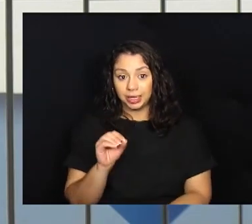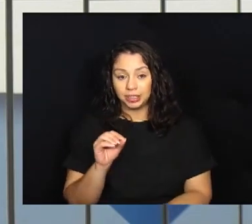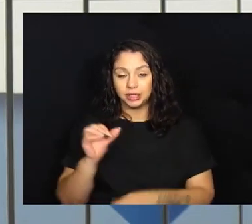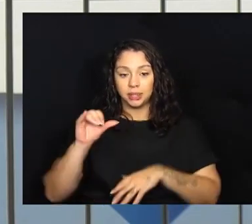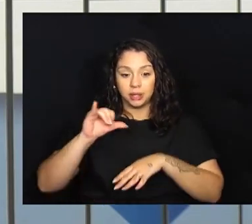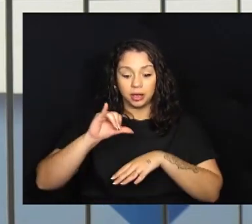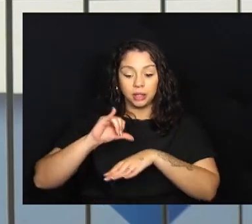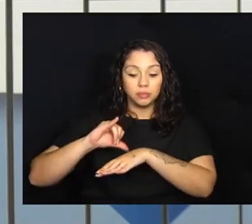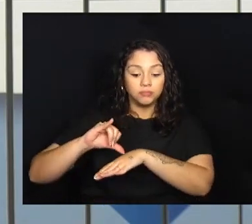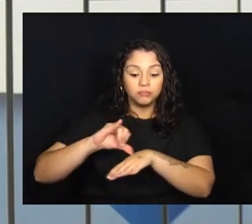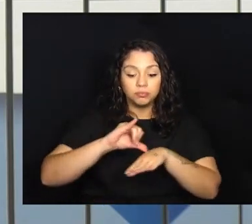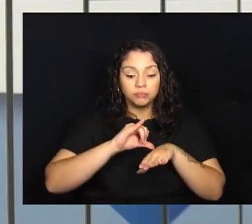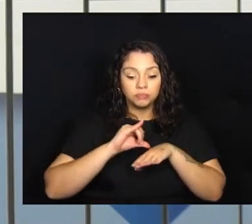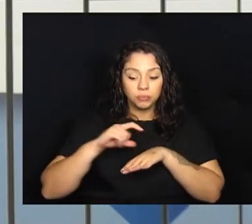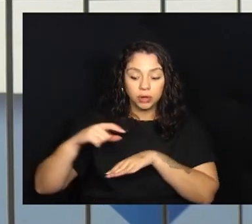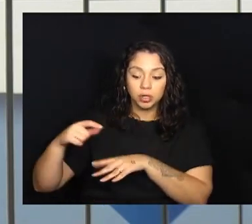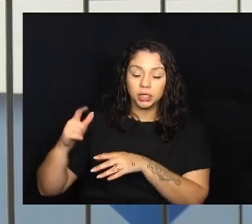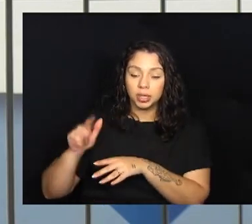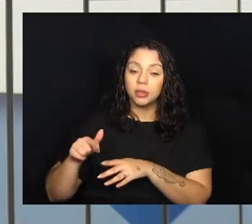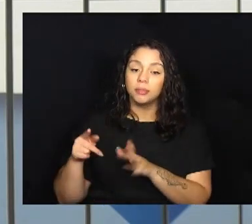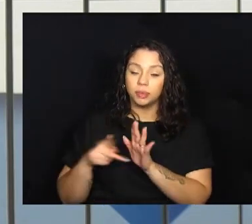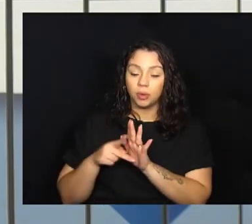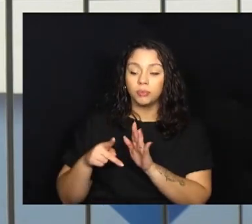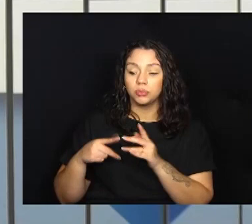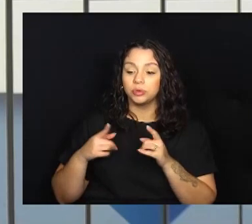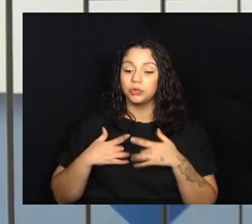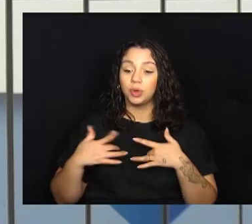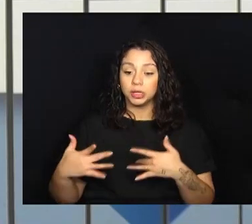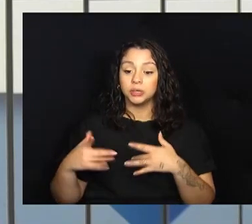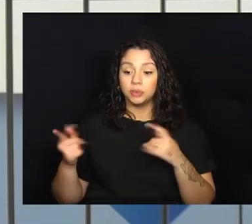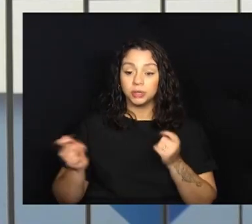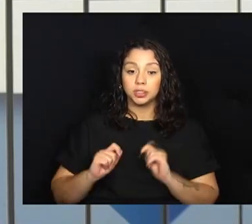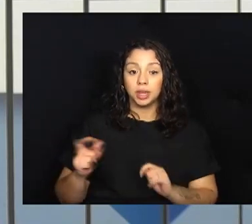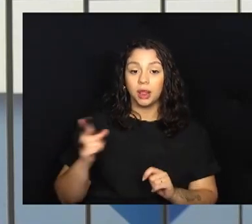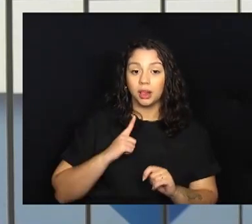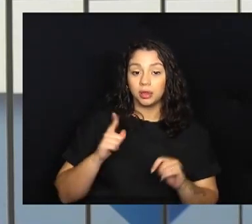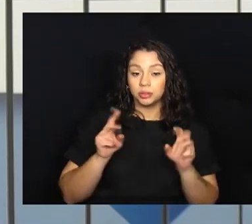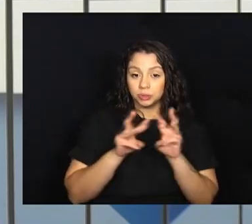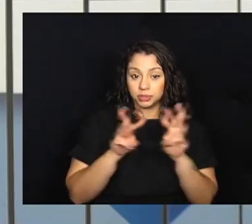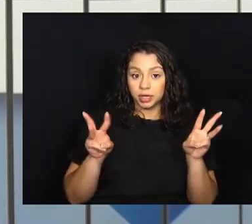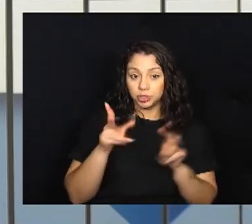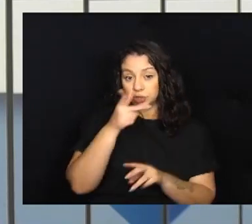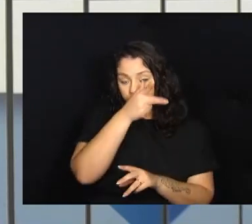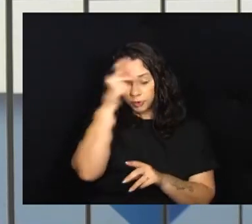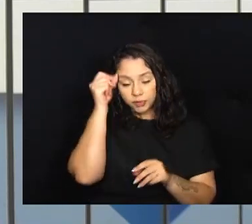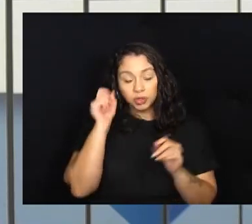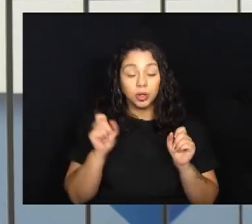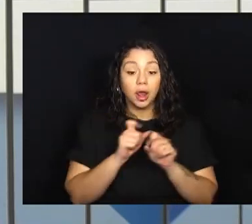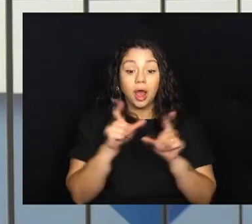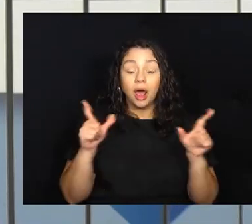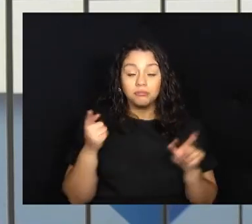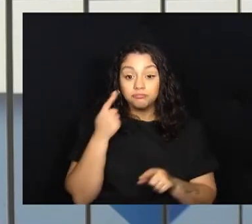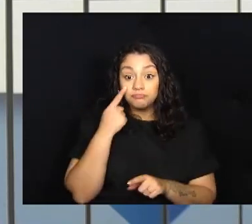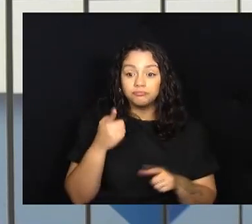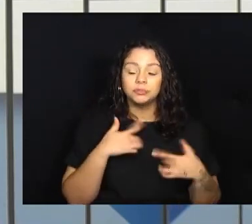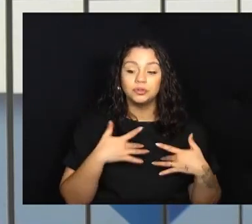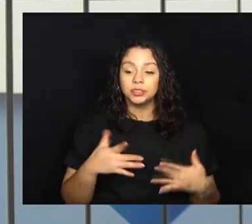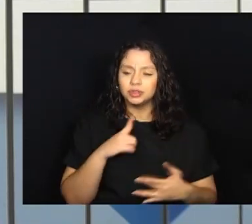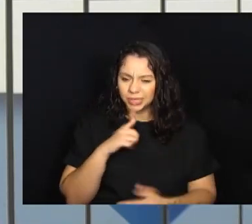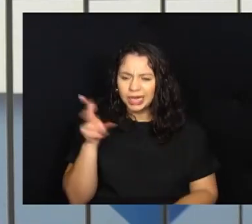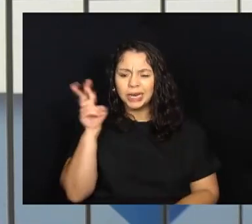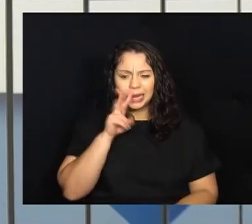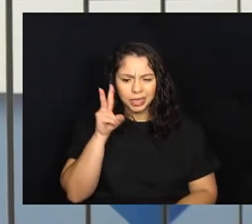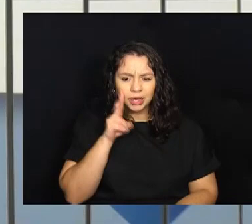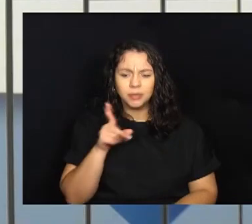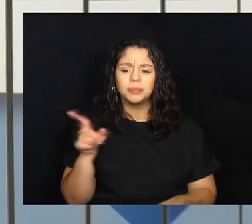arrecadação que você pode entrar no site da prefeitura e conferir quais são eles para fazer a sua doação. Lembra que ainda dá tempo?